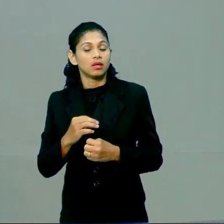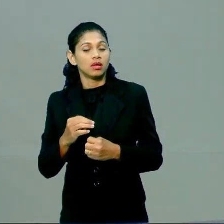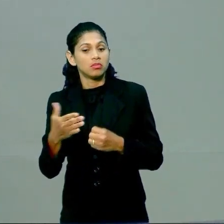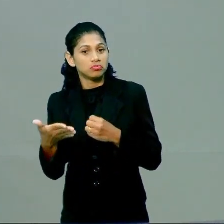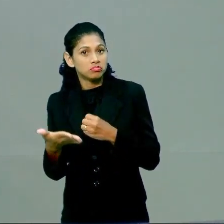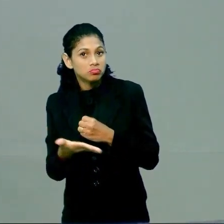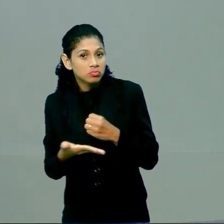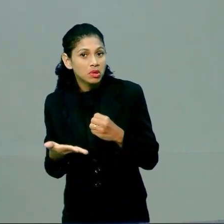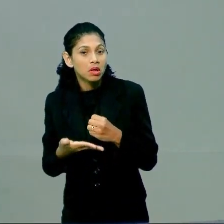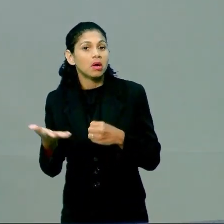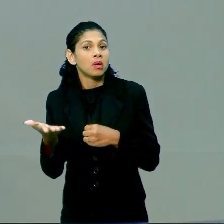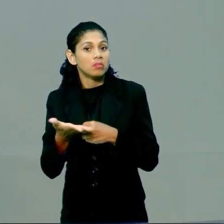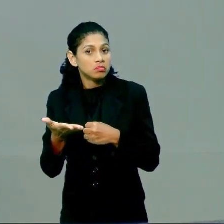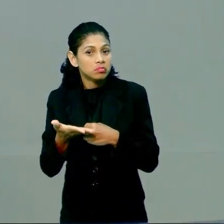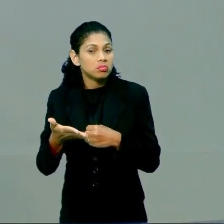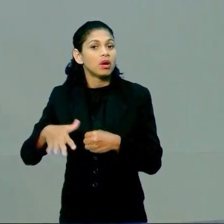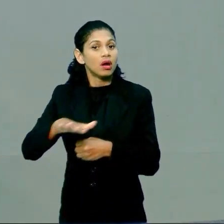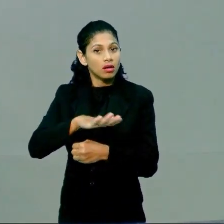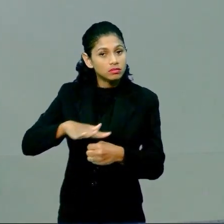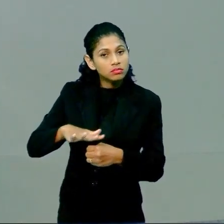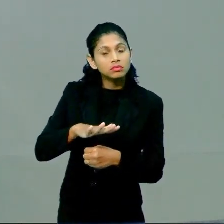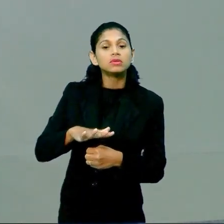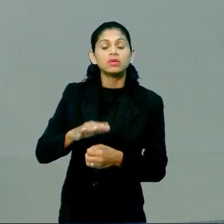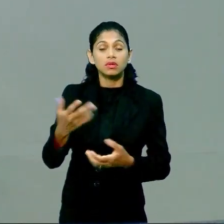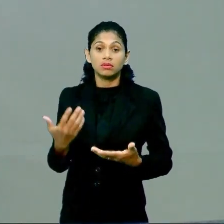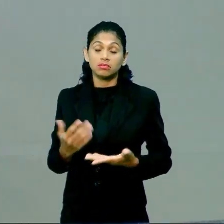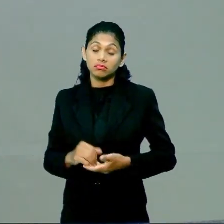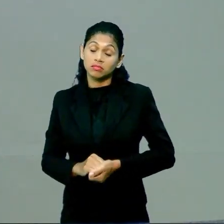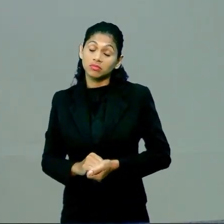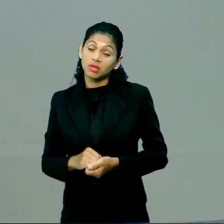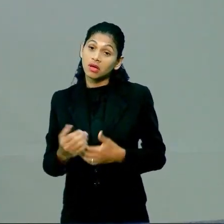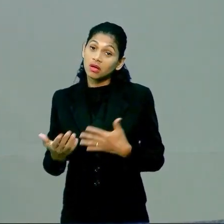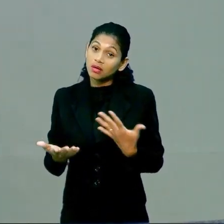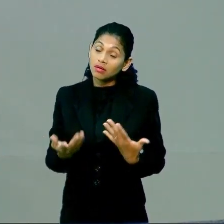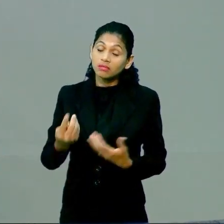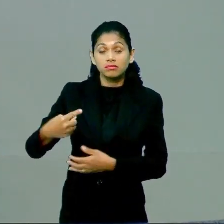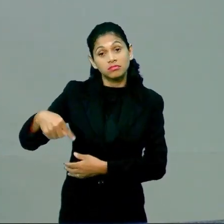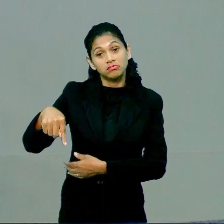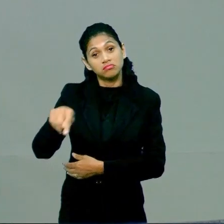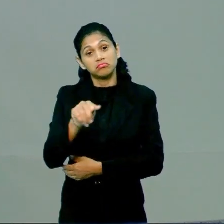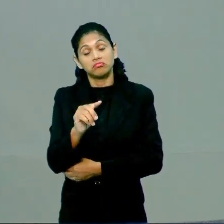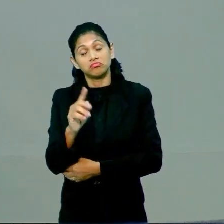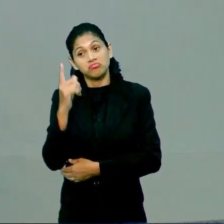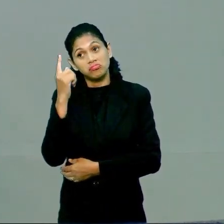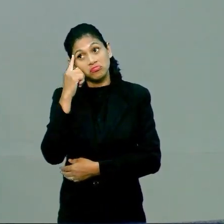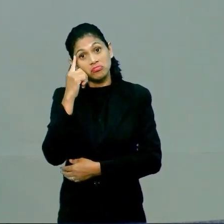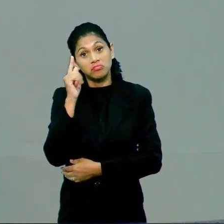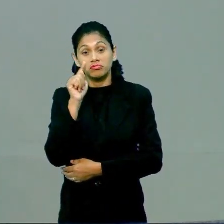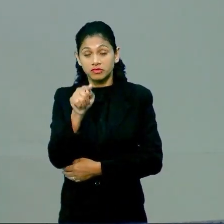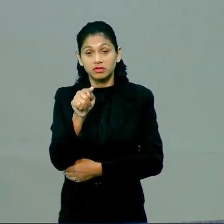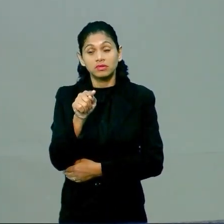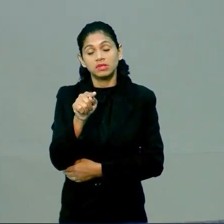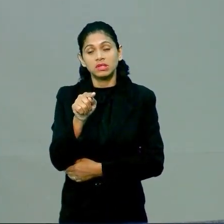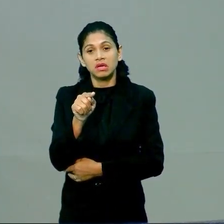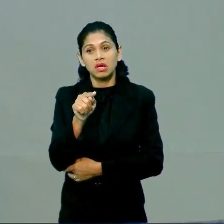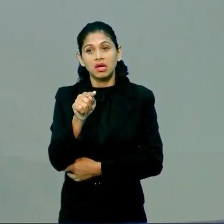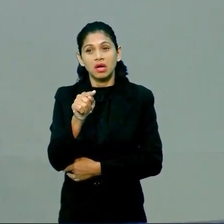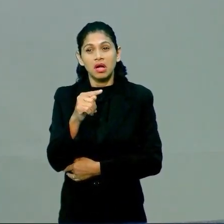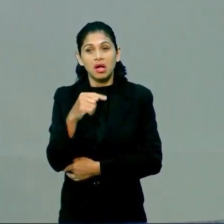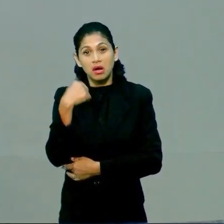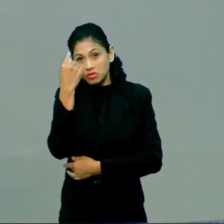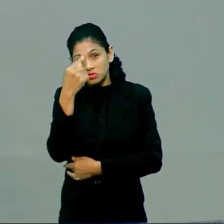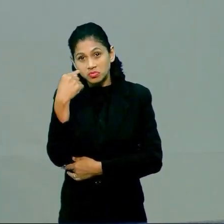aí você já esteja no nível intermediário né ou avançado da língua espanhola e ache que a atividade foi muito básica Tá mas isso